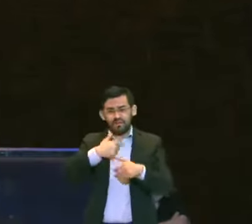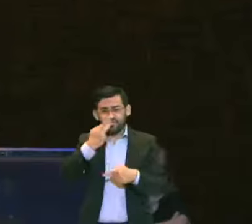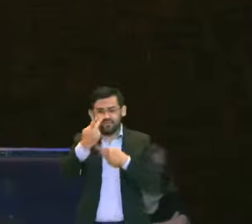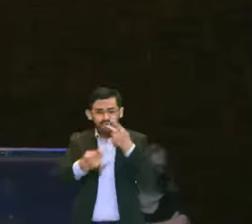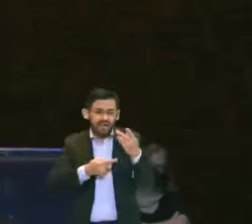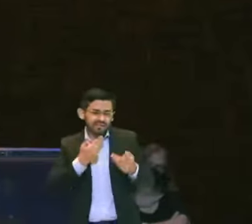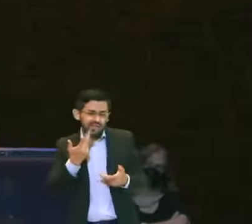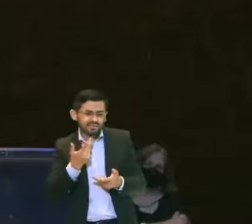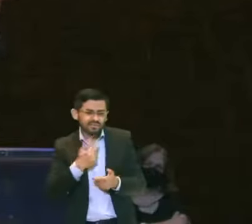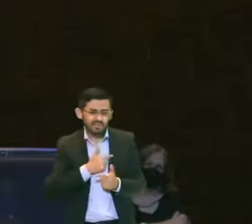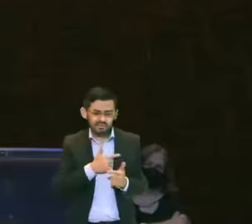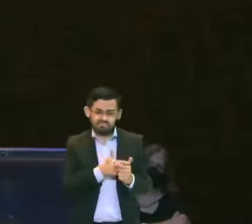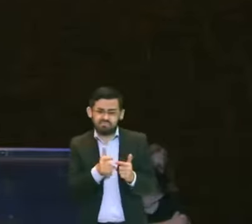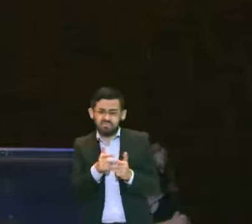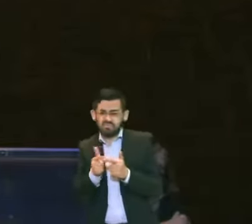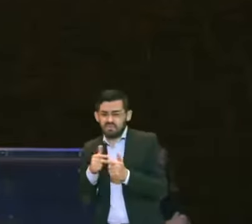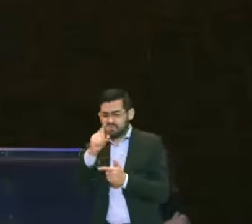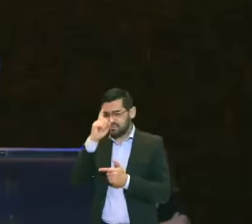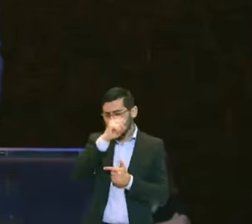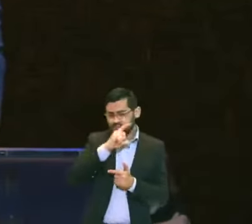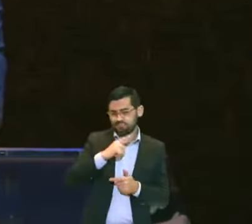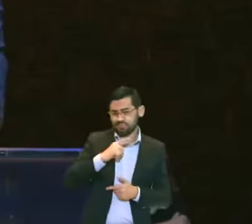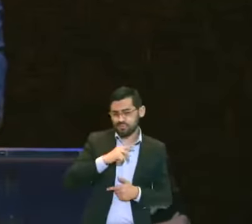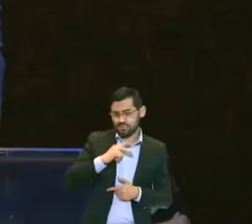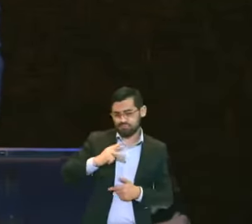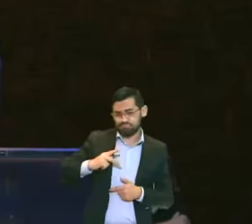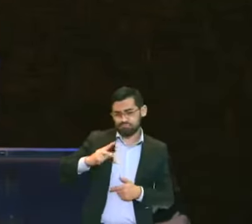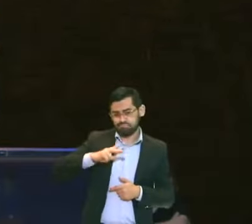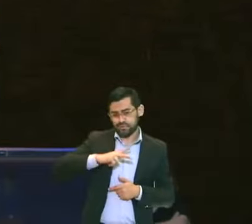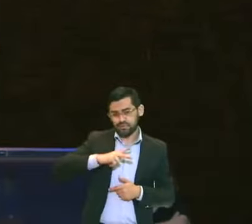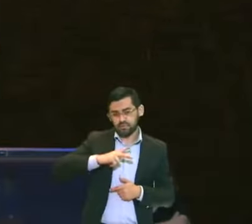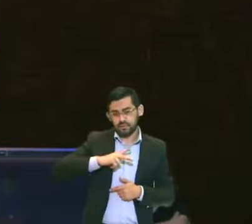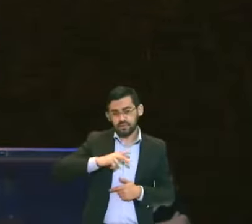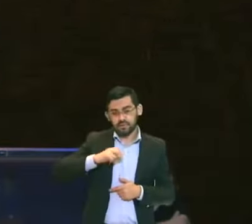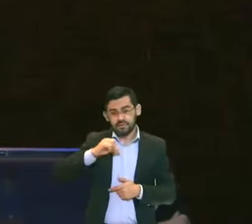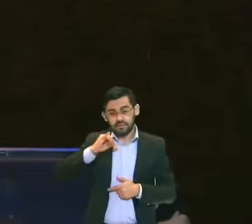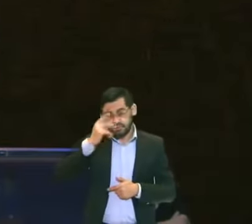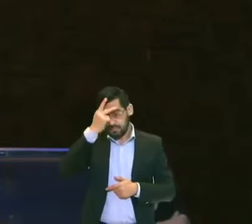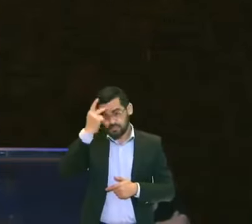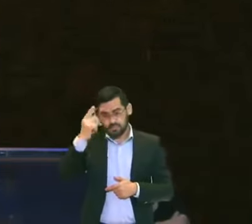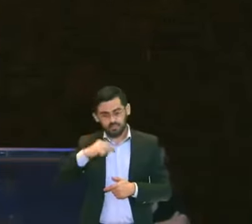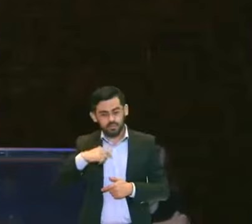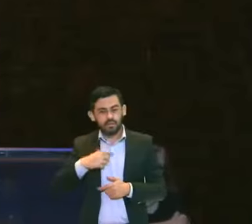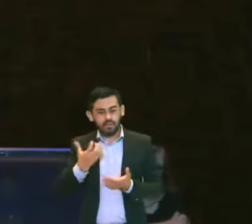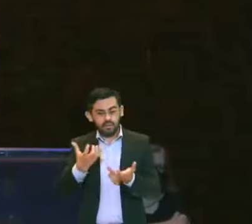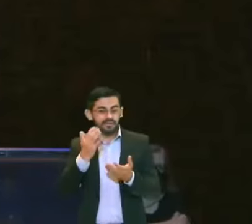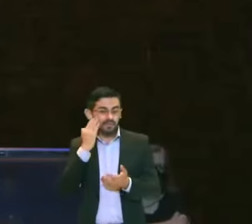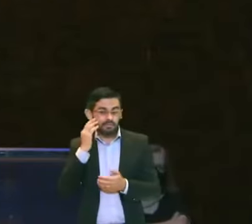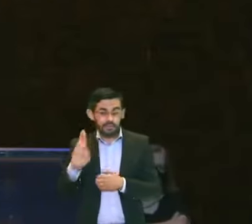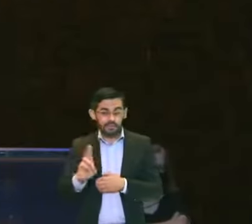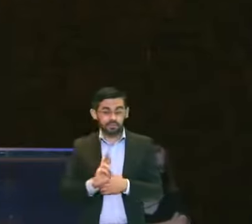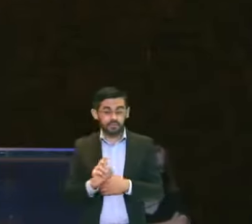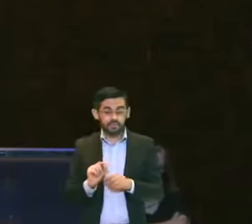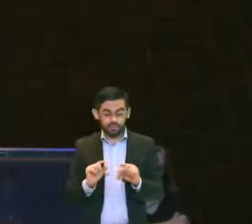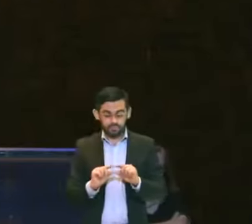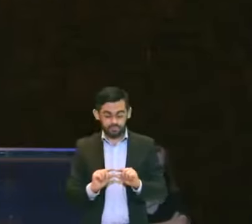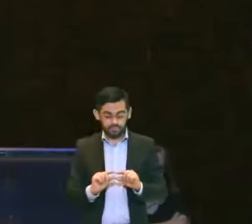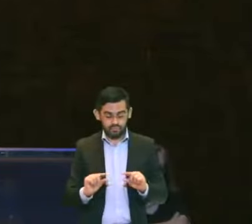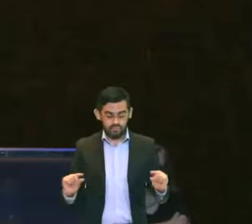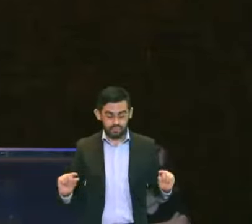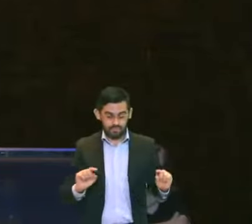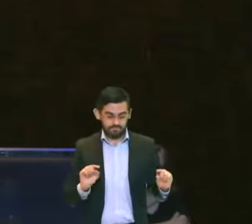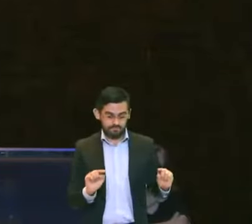Pensamentos cíclicos, como sair disso. E depois, se a pessoa clicasse querendo saber a resposta, eu falava de